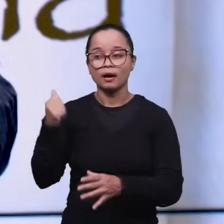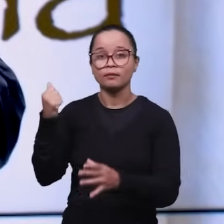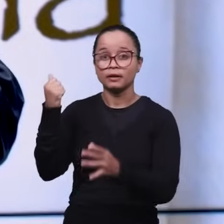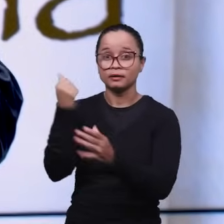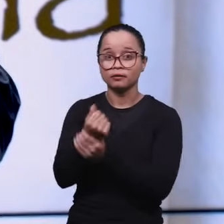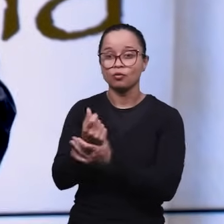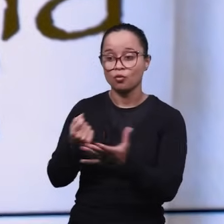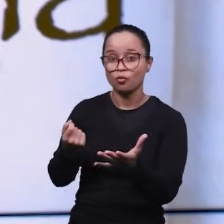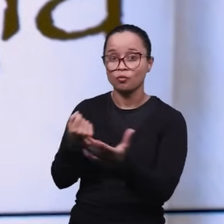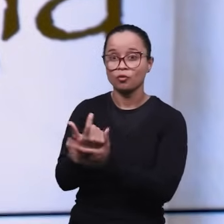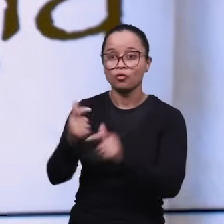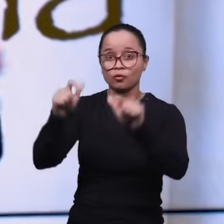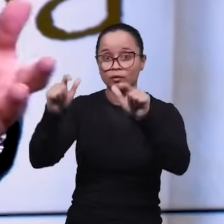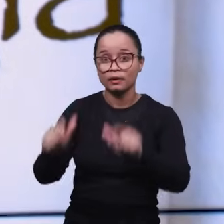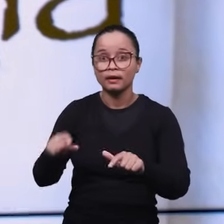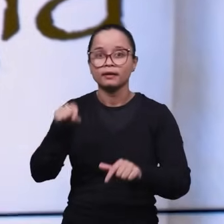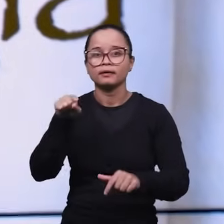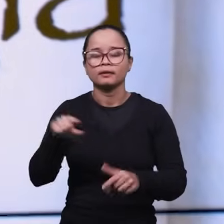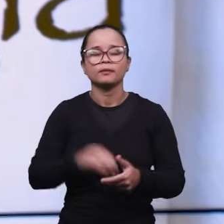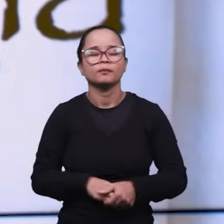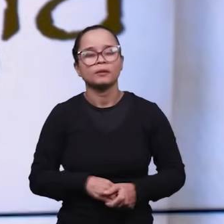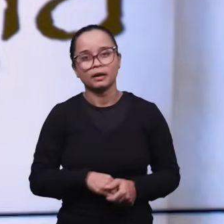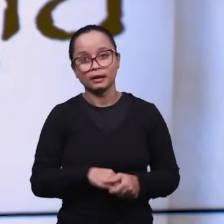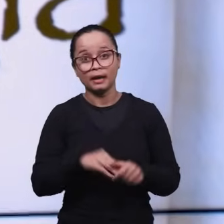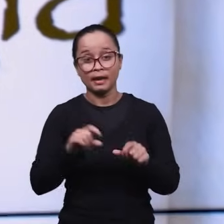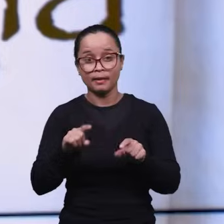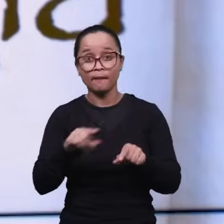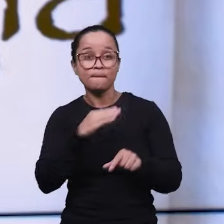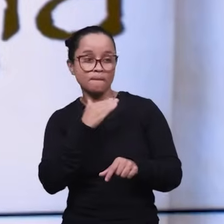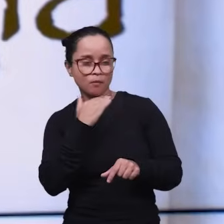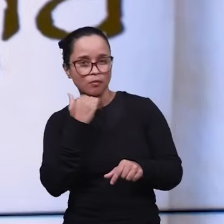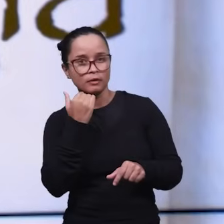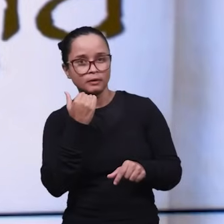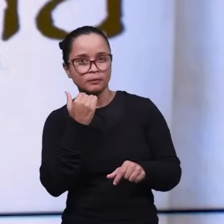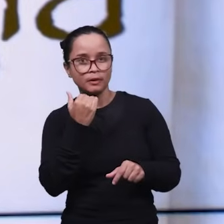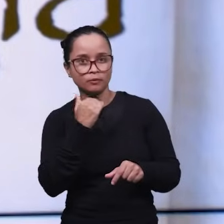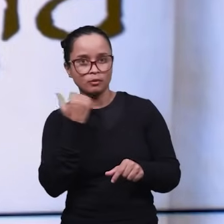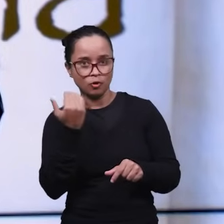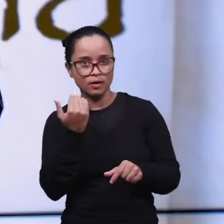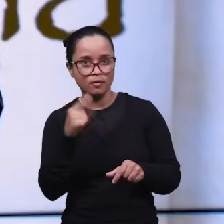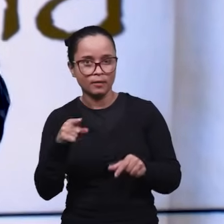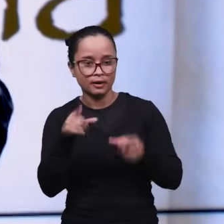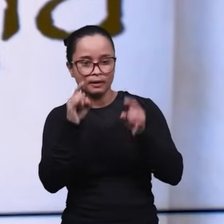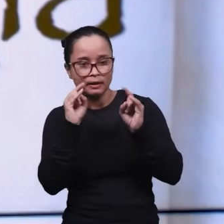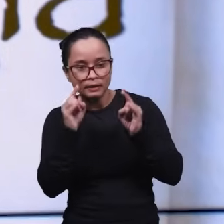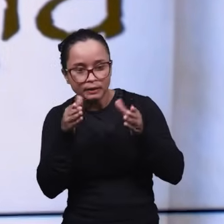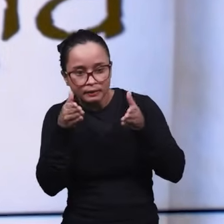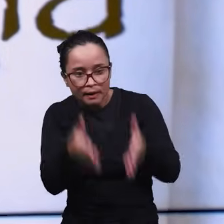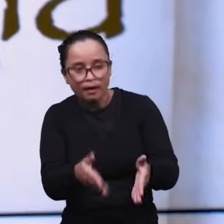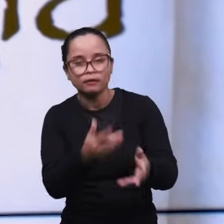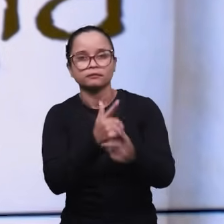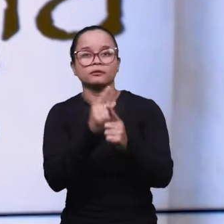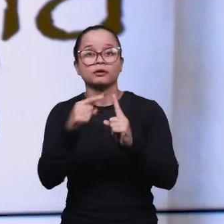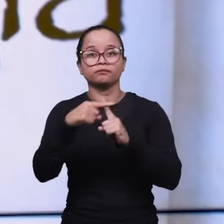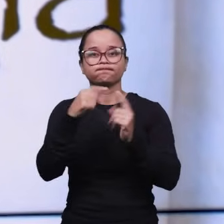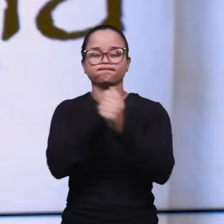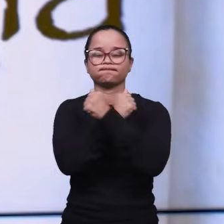para sepultá-la, lá em Macpela, e pagou pela terra a Efrom, o